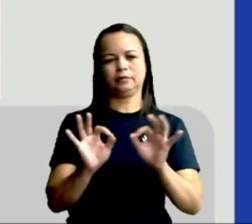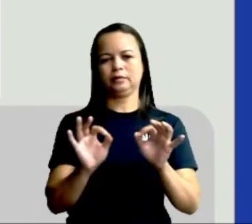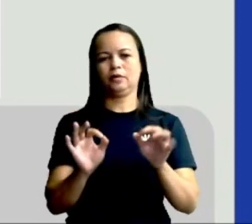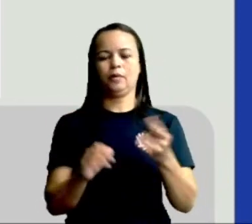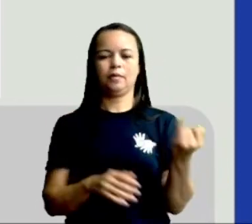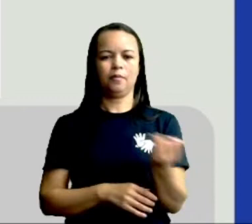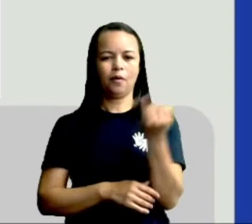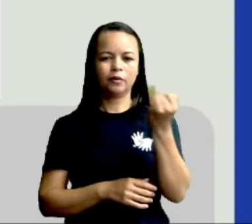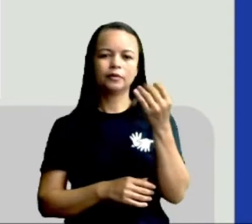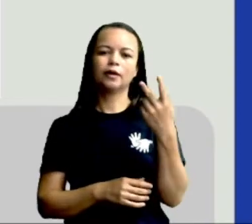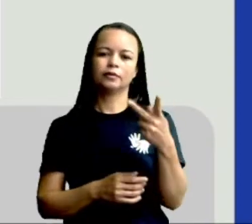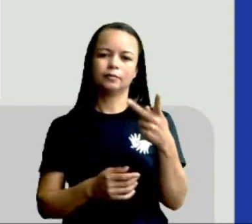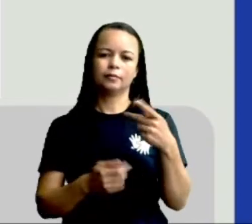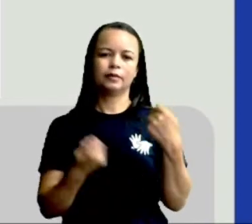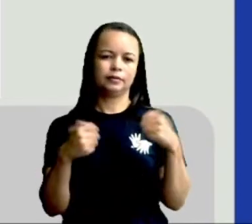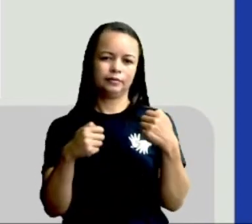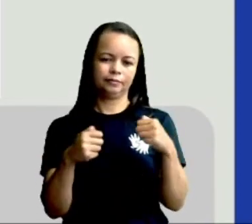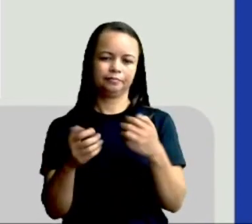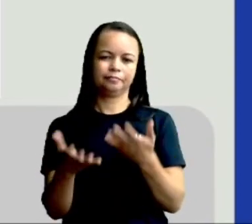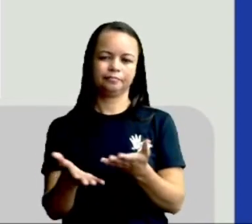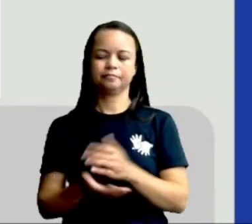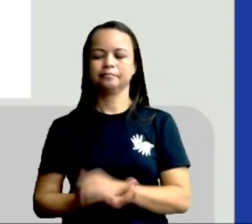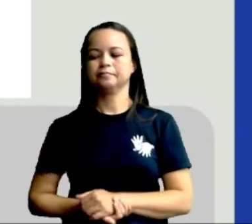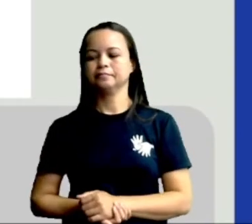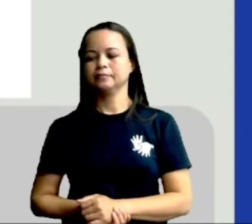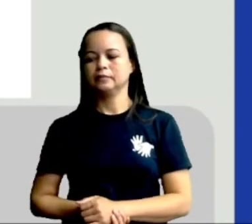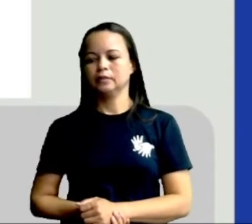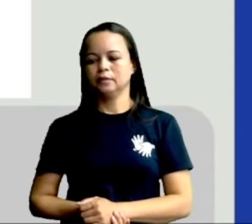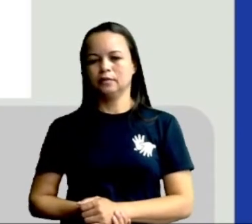preciso dela por uma questão de necessidade.